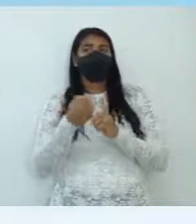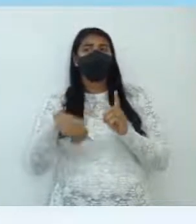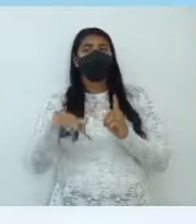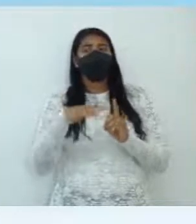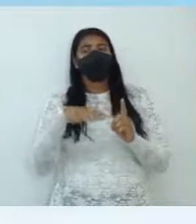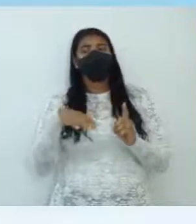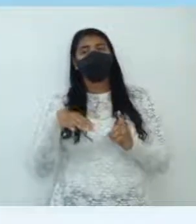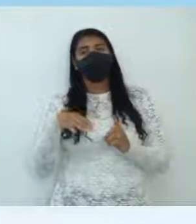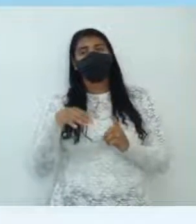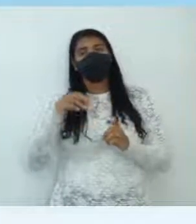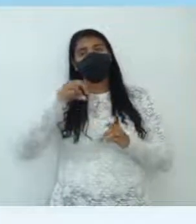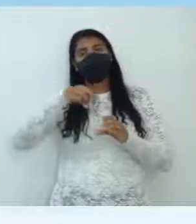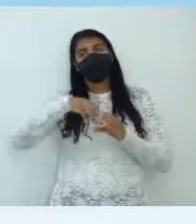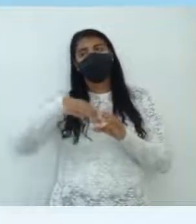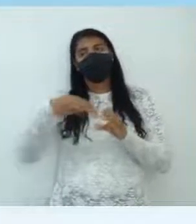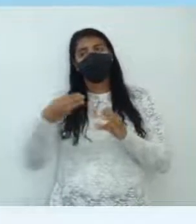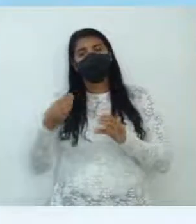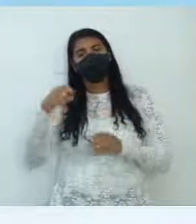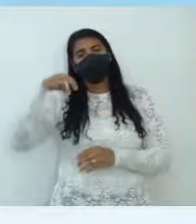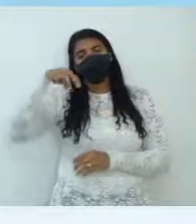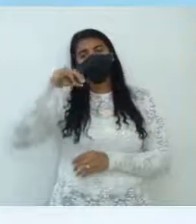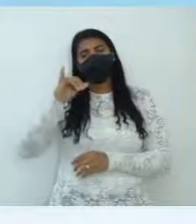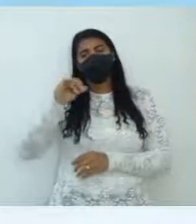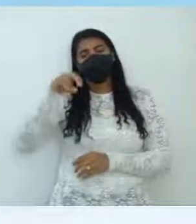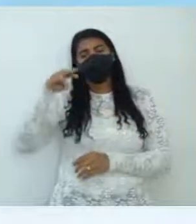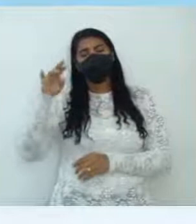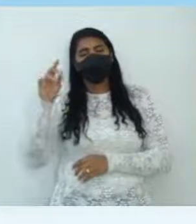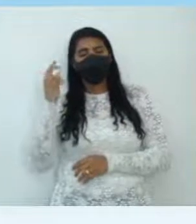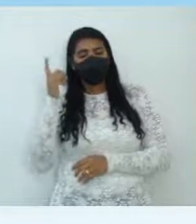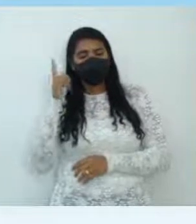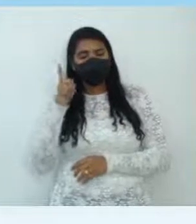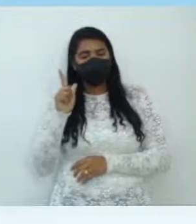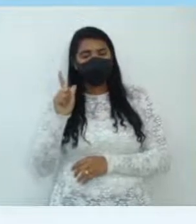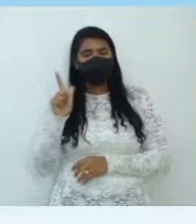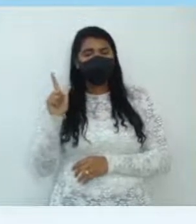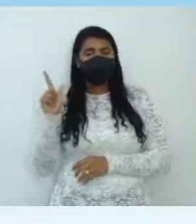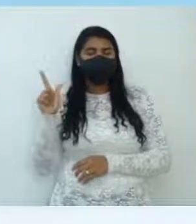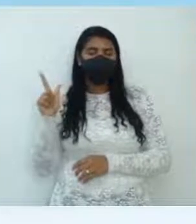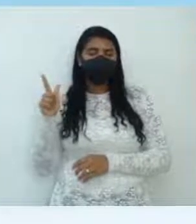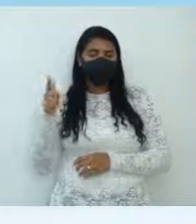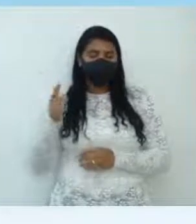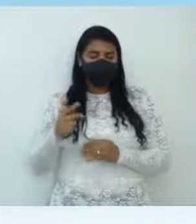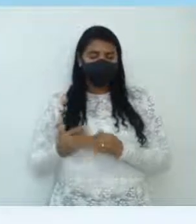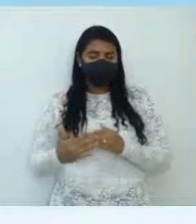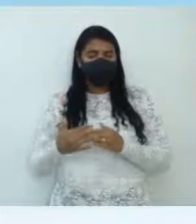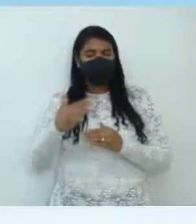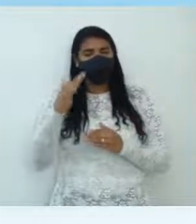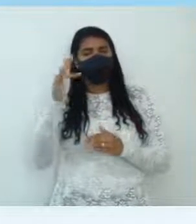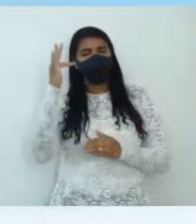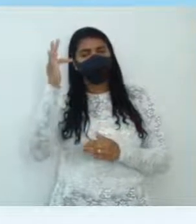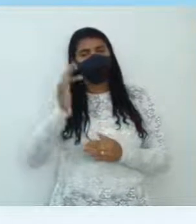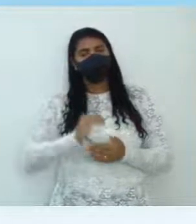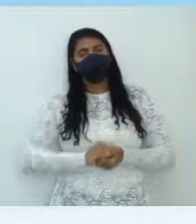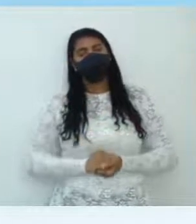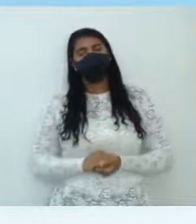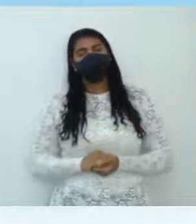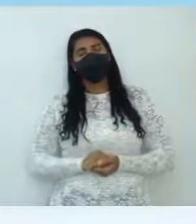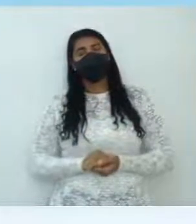recursos minerais. Isso aí, a fim de garantir a sua existência para gerações